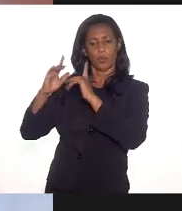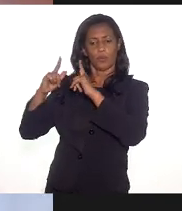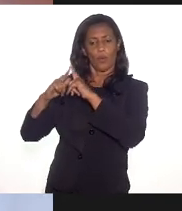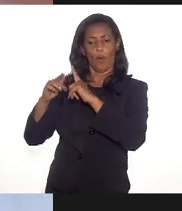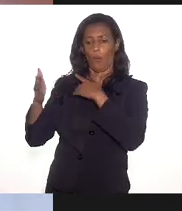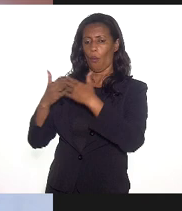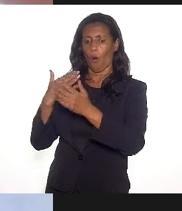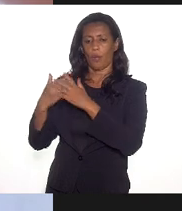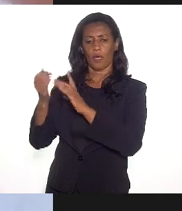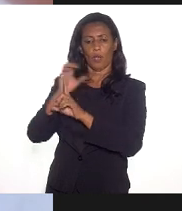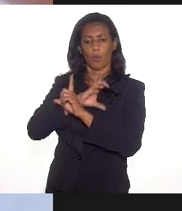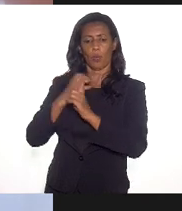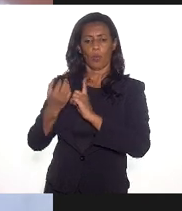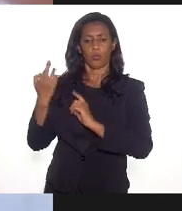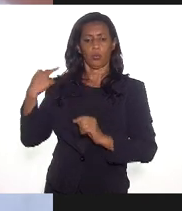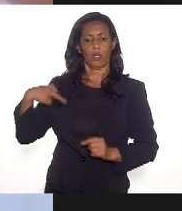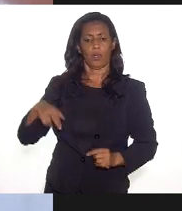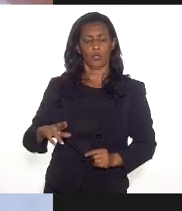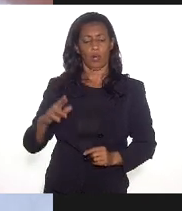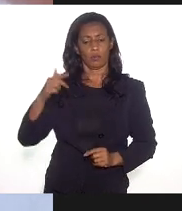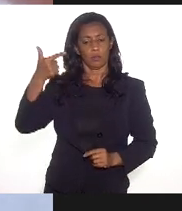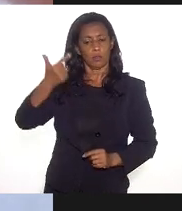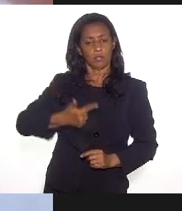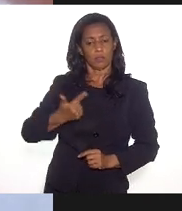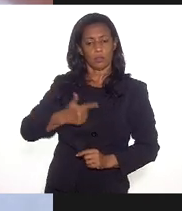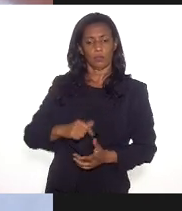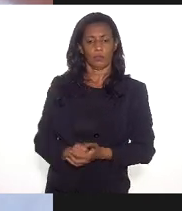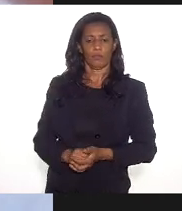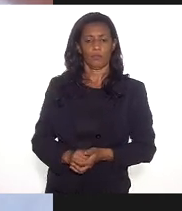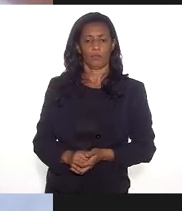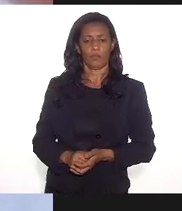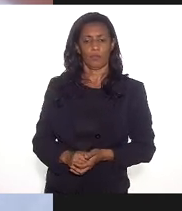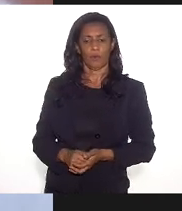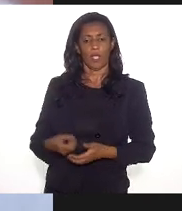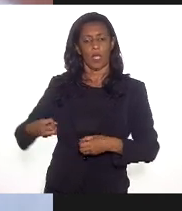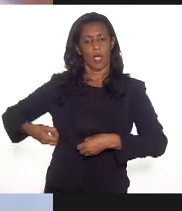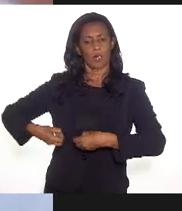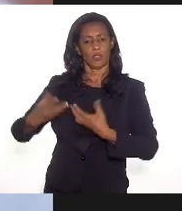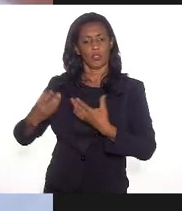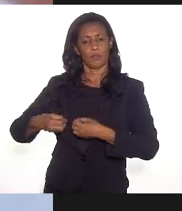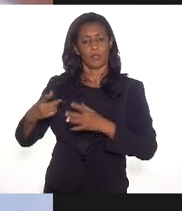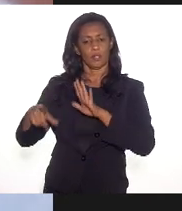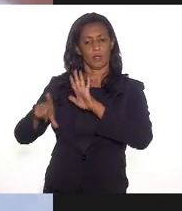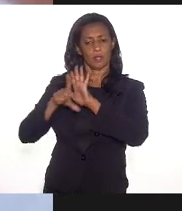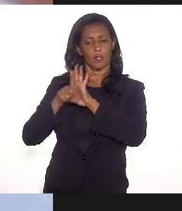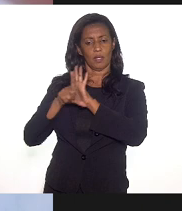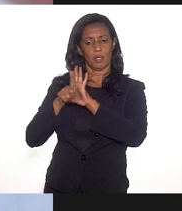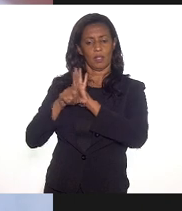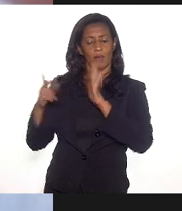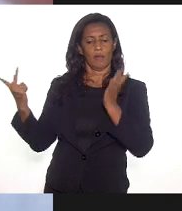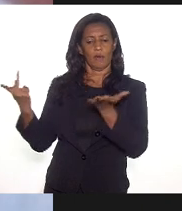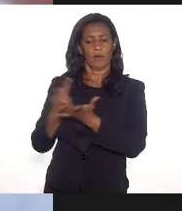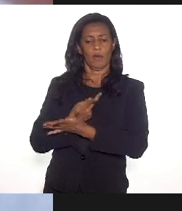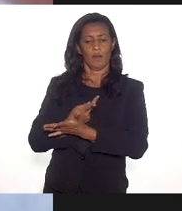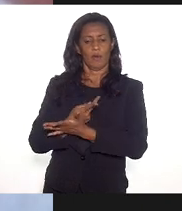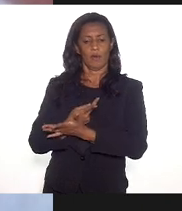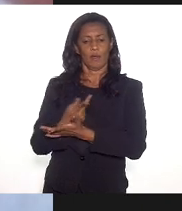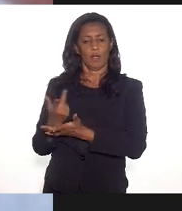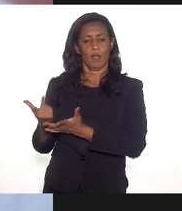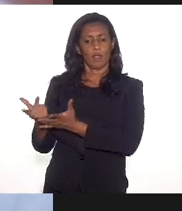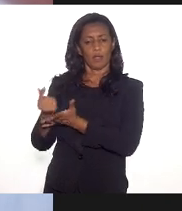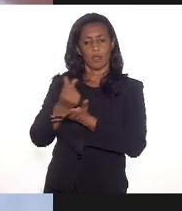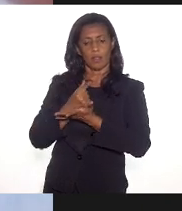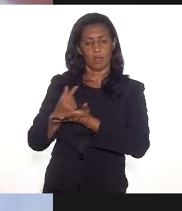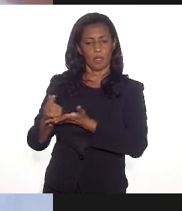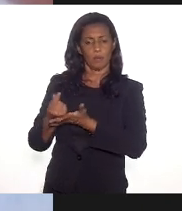religioso. Artigo 2º. As despesas com a execução dessa lei correrão por conta das dotações orçamentárias